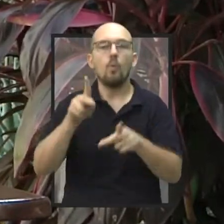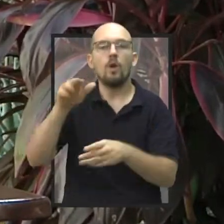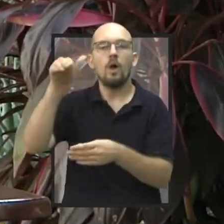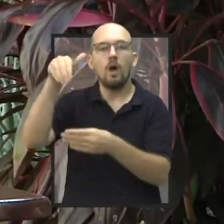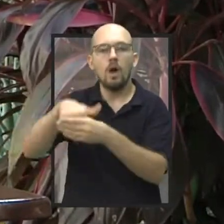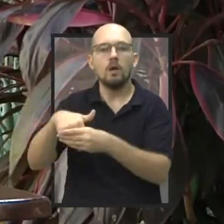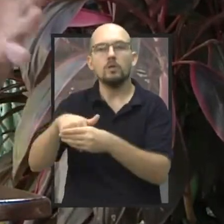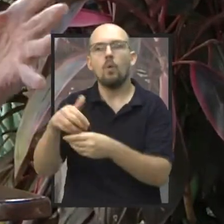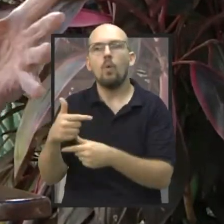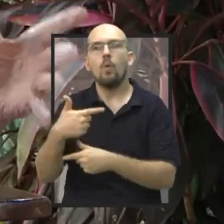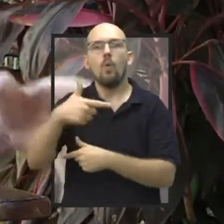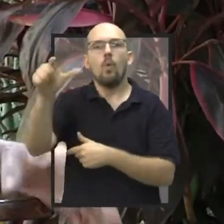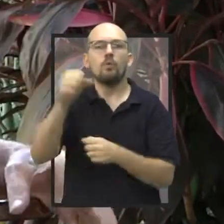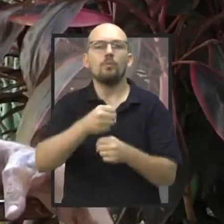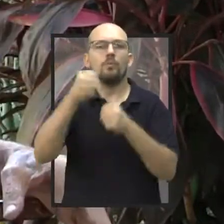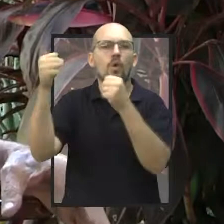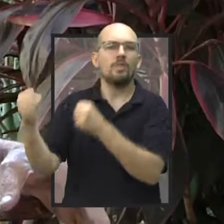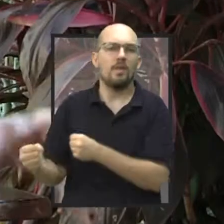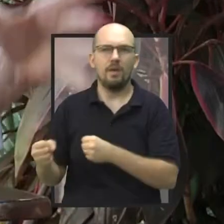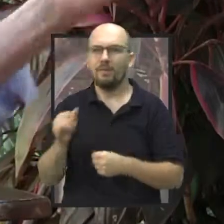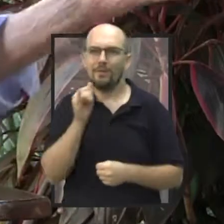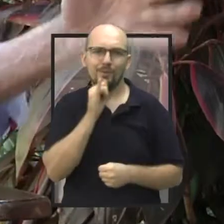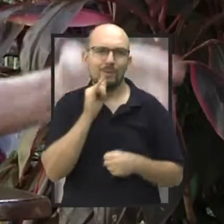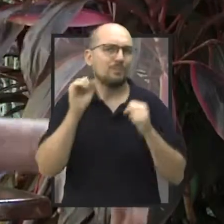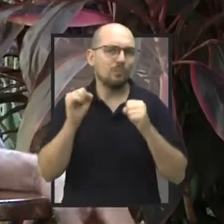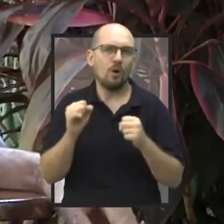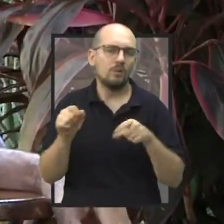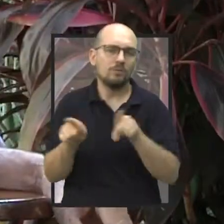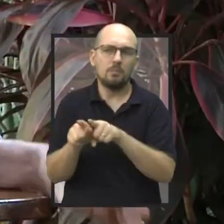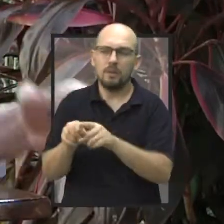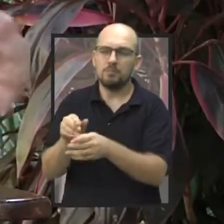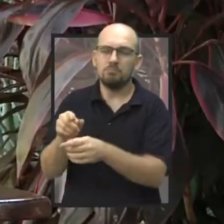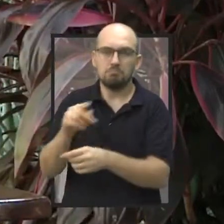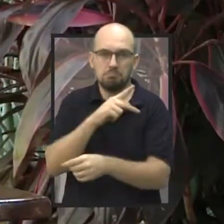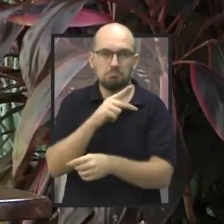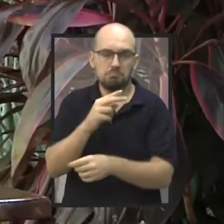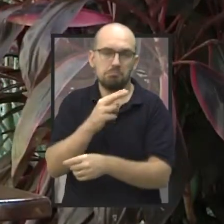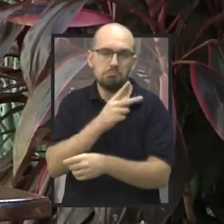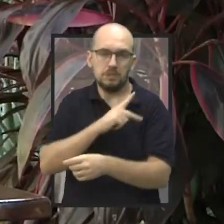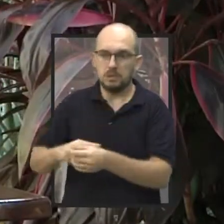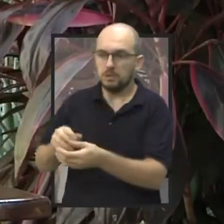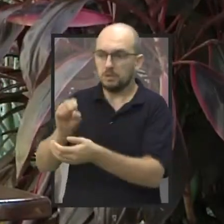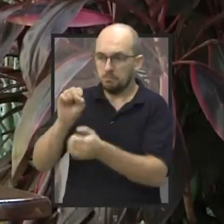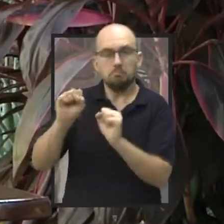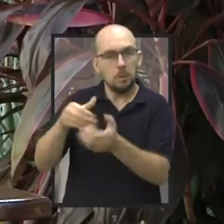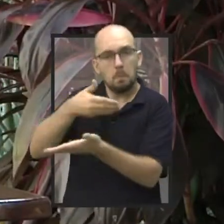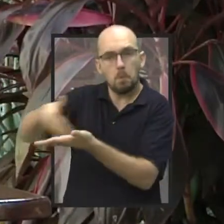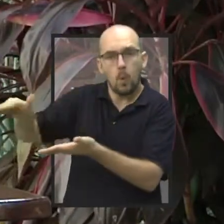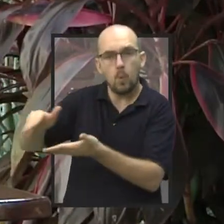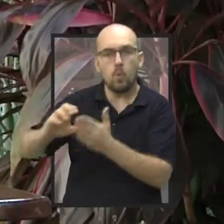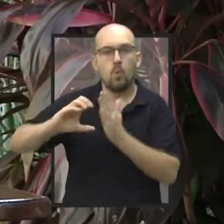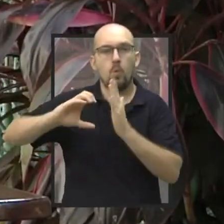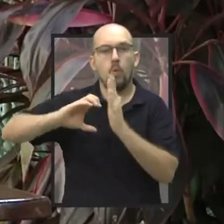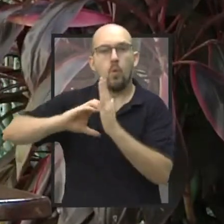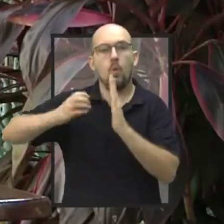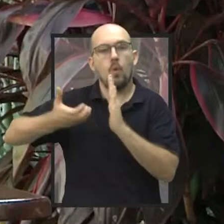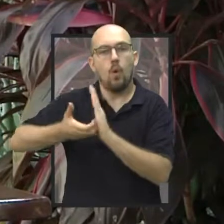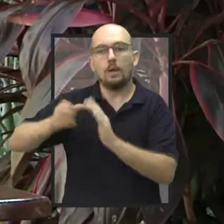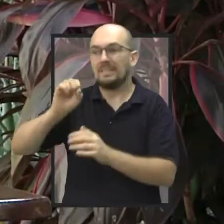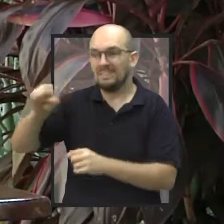outros poderes, como eu acabei de falar, até dele destituir o Congresso, quando houver uma incompatibilidade onde não é